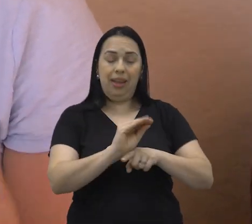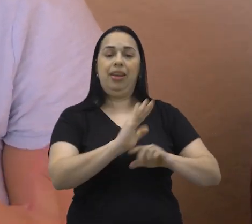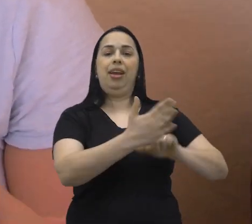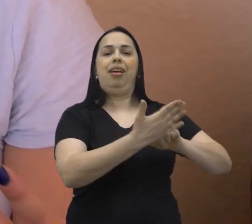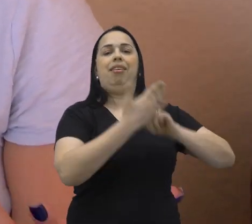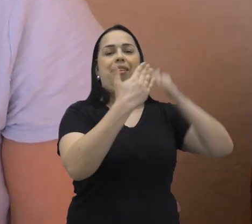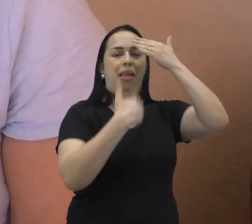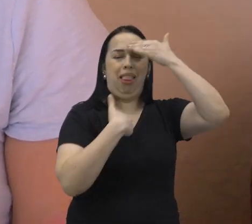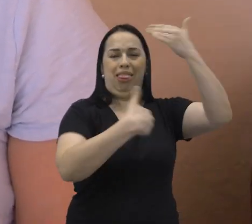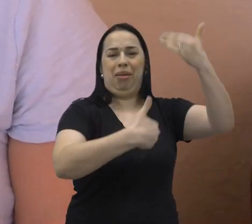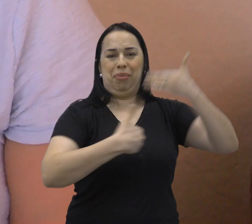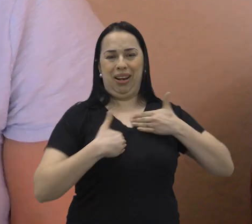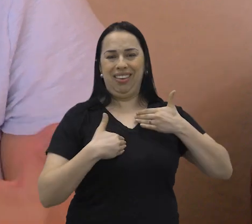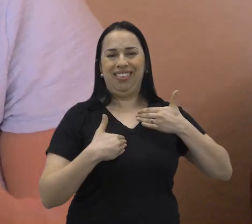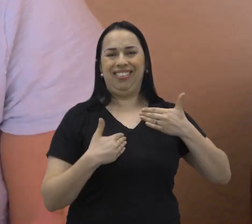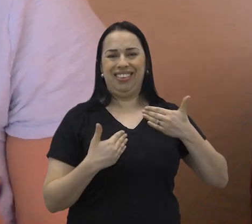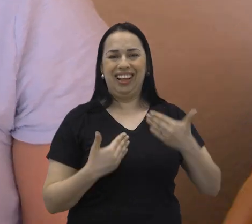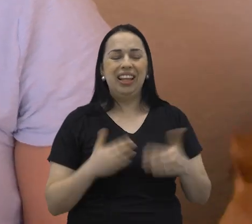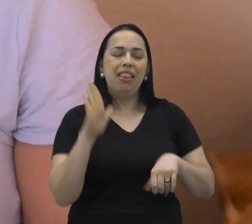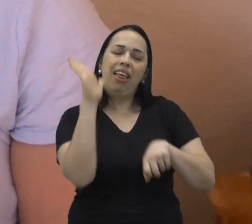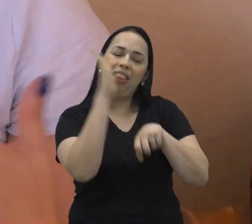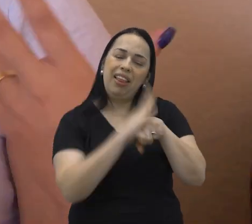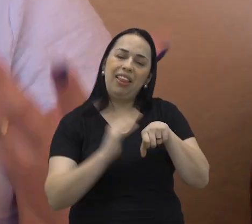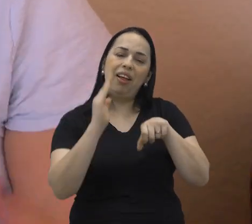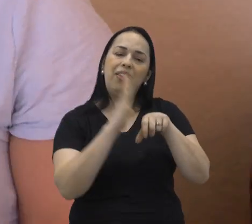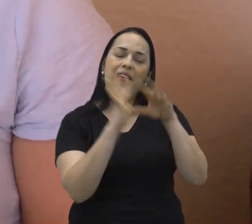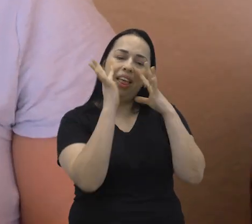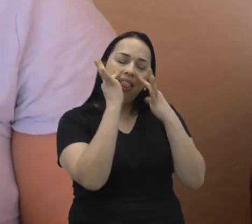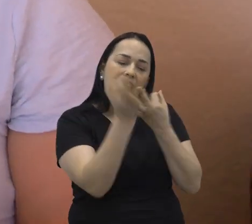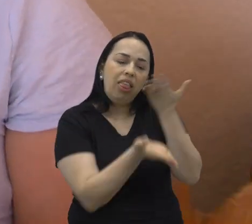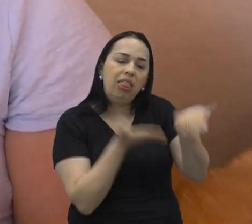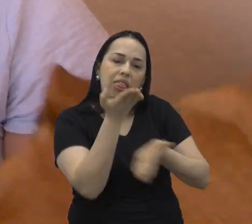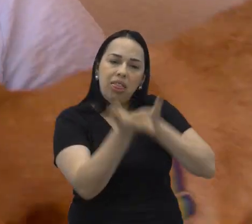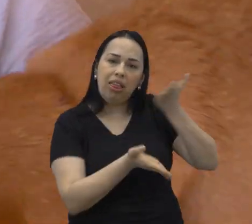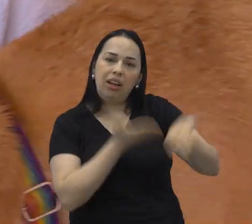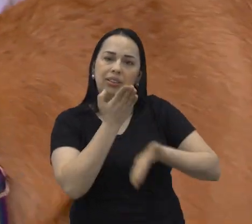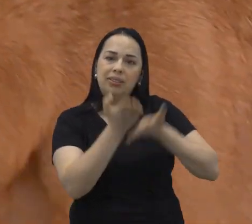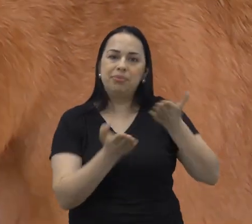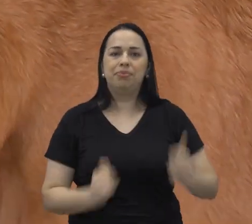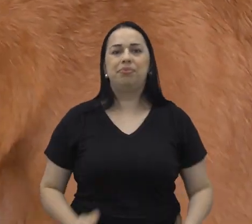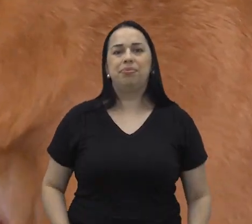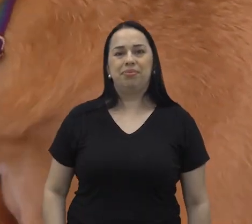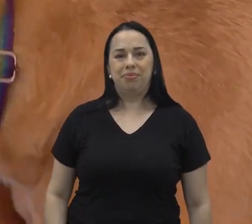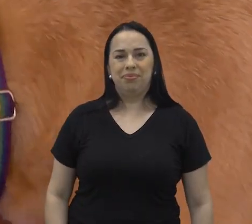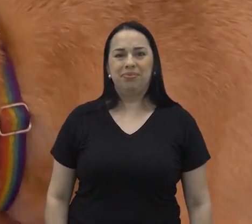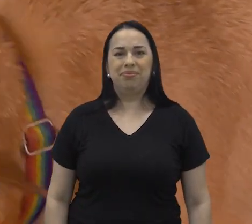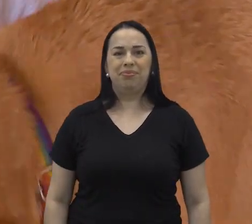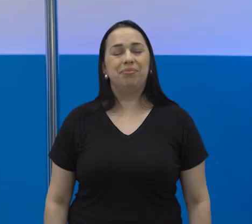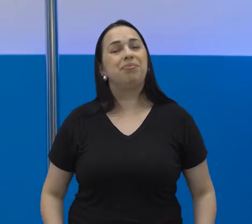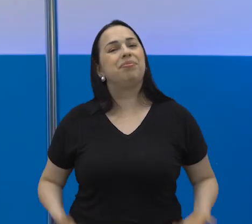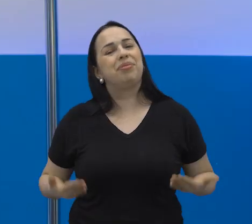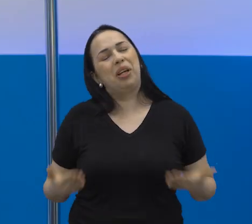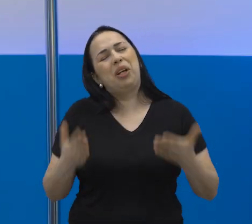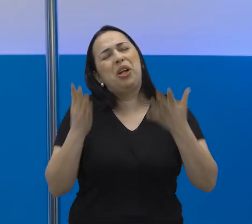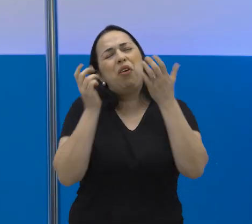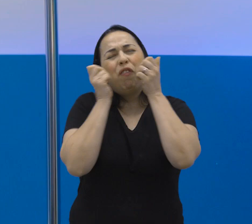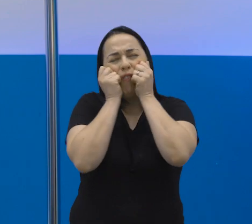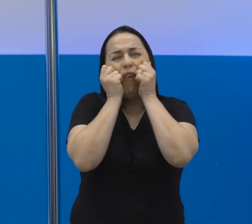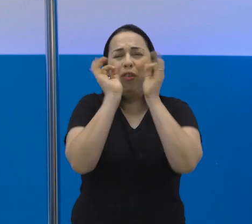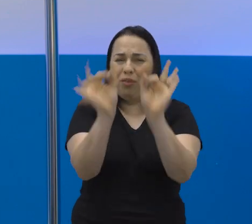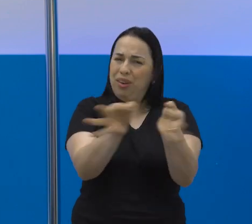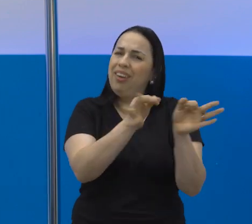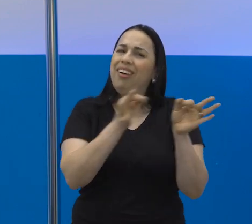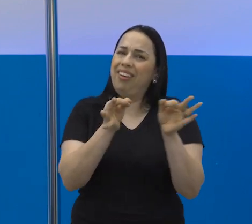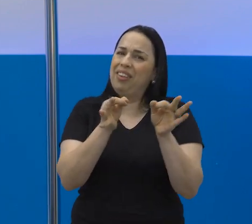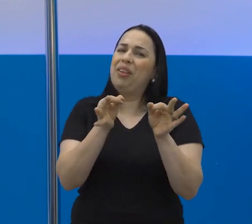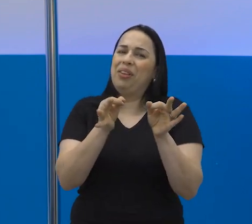né? A quem dá um mínimo ali de carinho, atenção e cuidados no geral. Ai, que lindos, né?